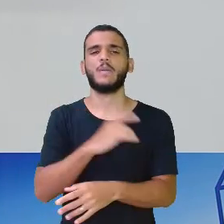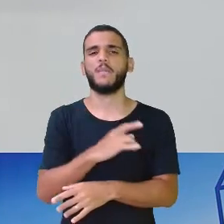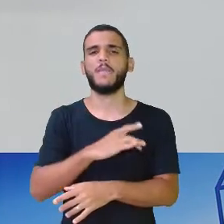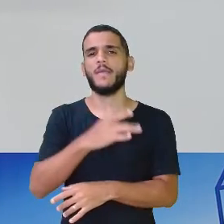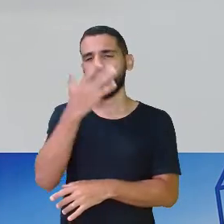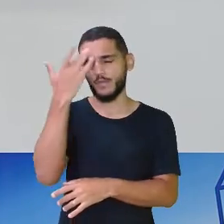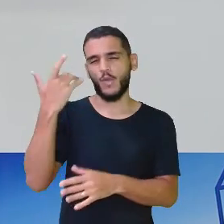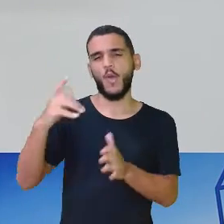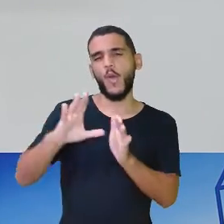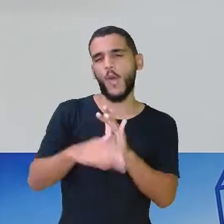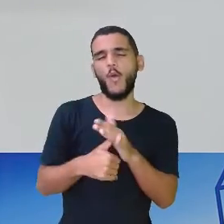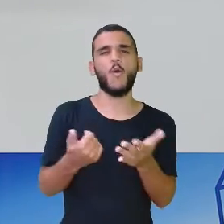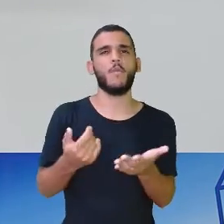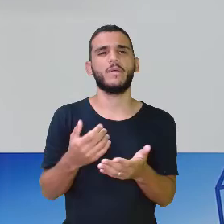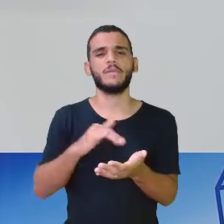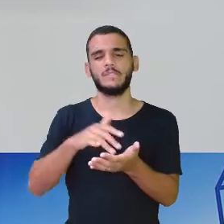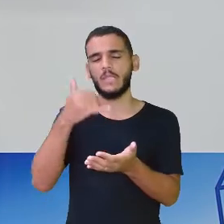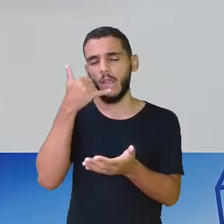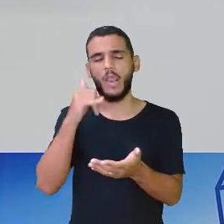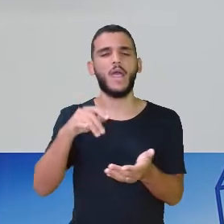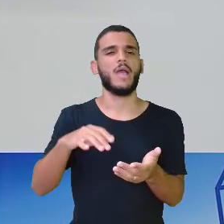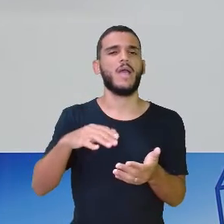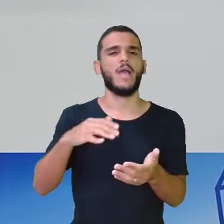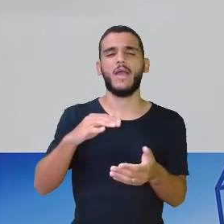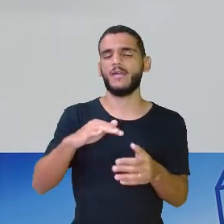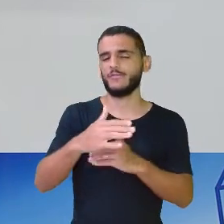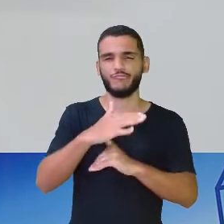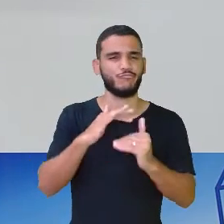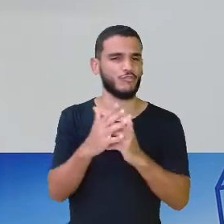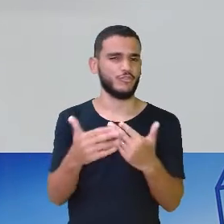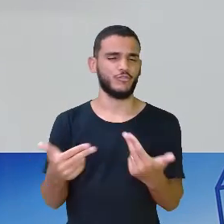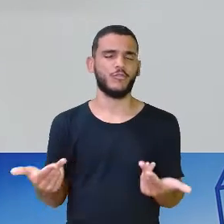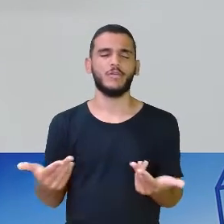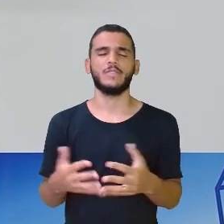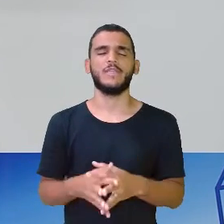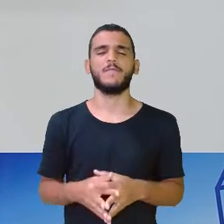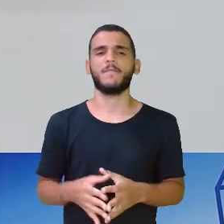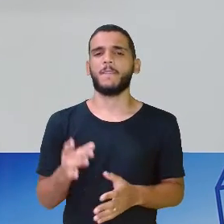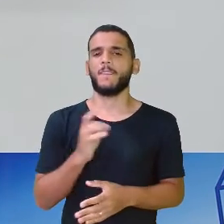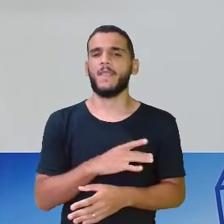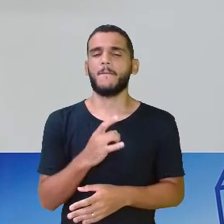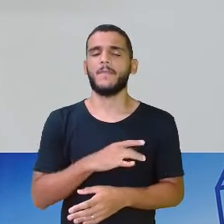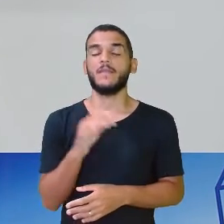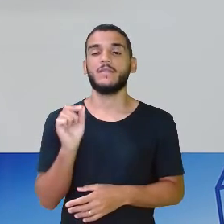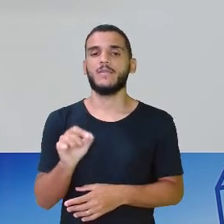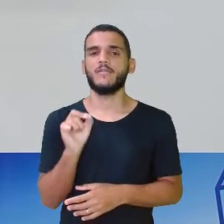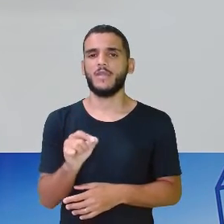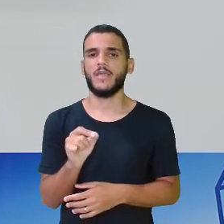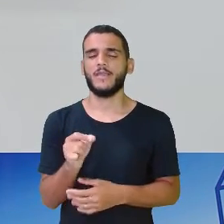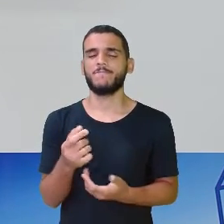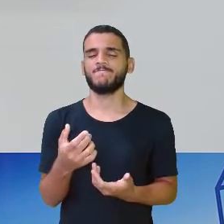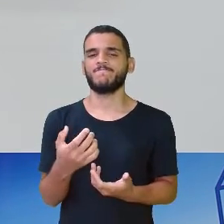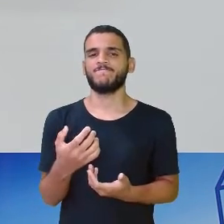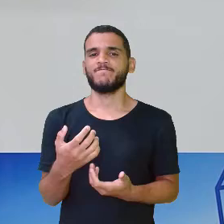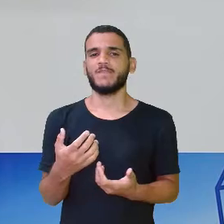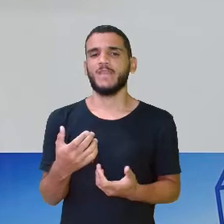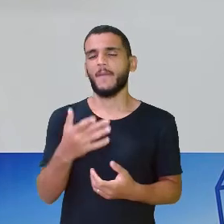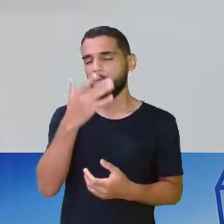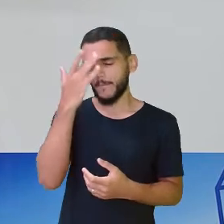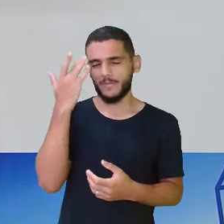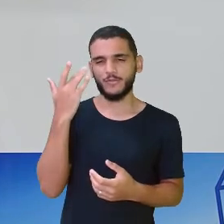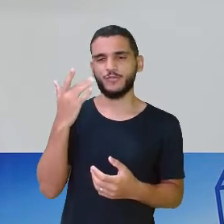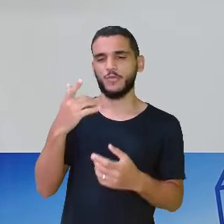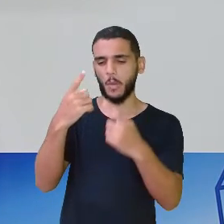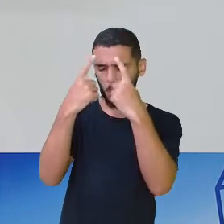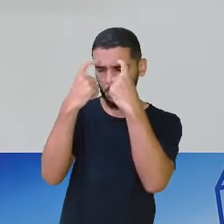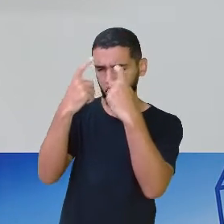você, levem o seu celular, ou levem a sua carteira, a sua bolsa. Com medo, né, de ser violentado, violentada.